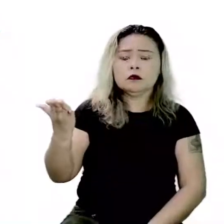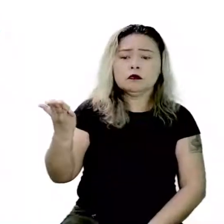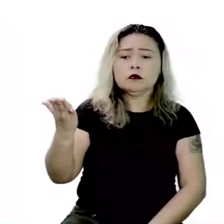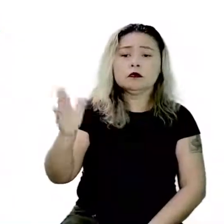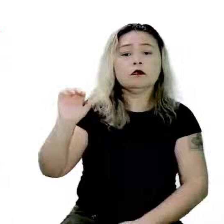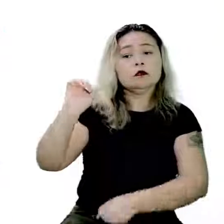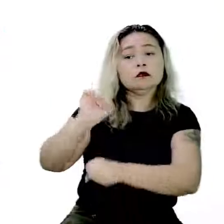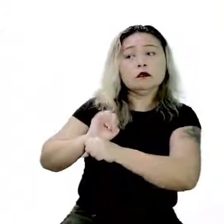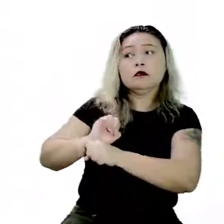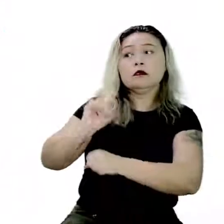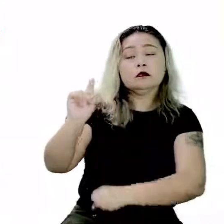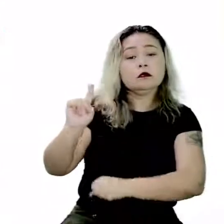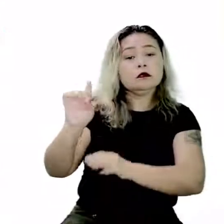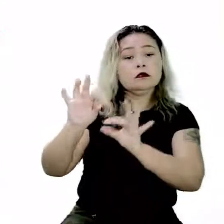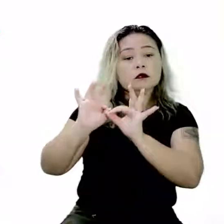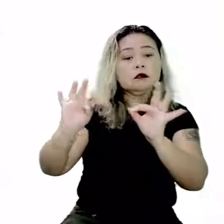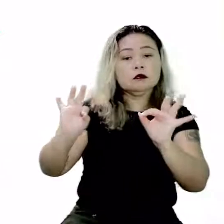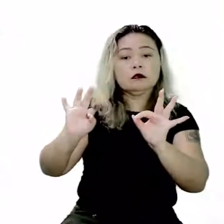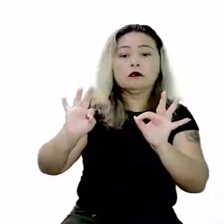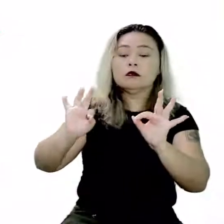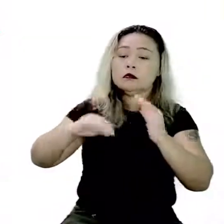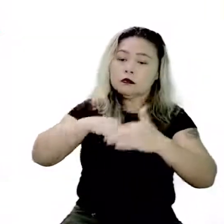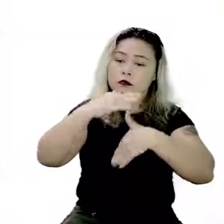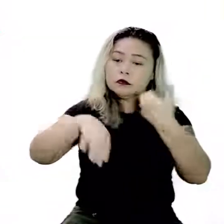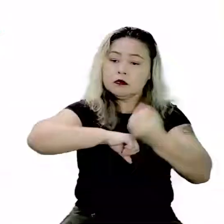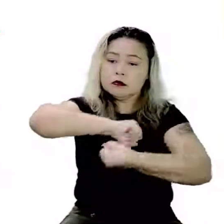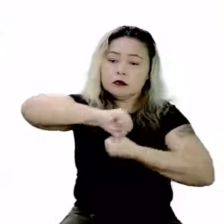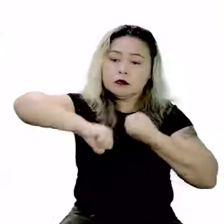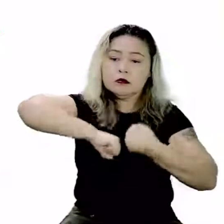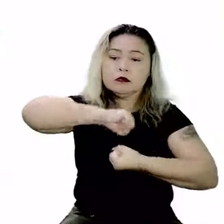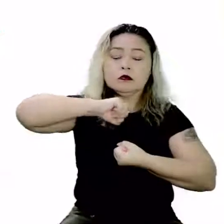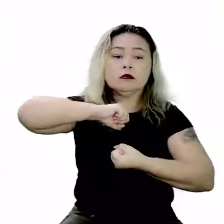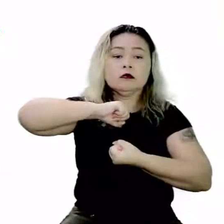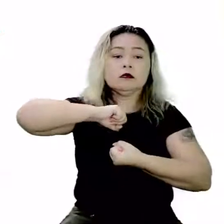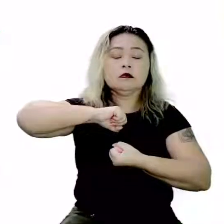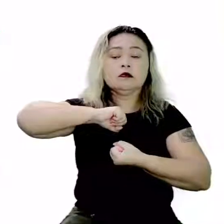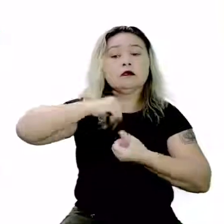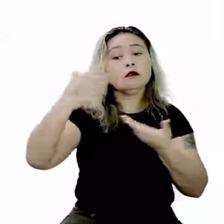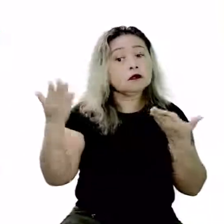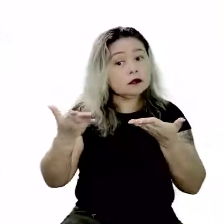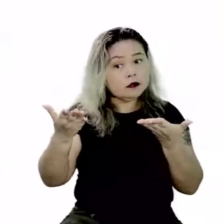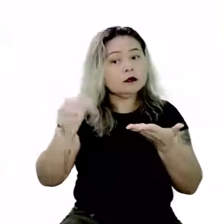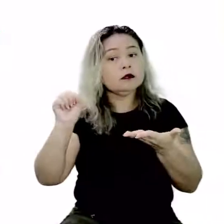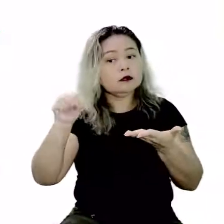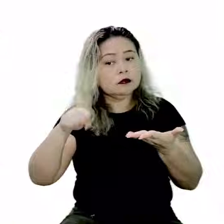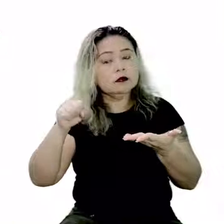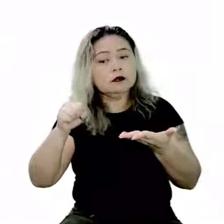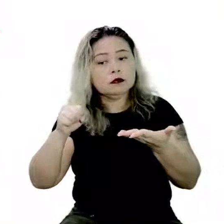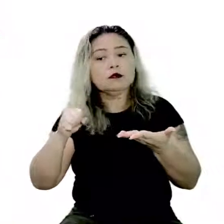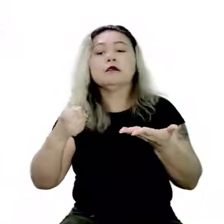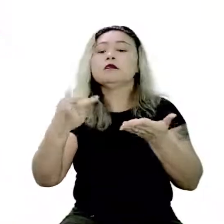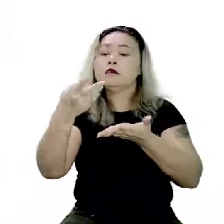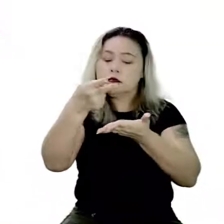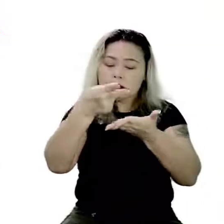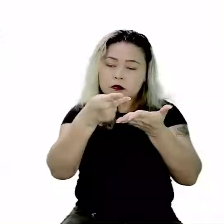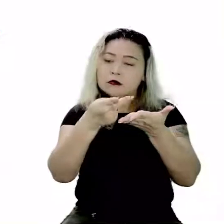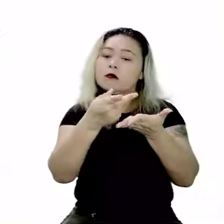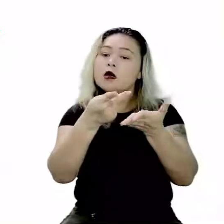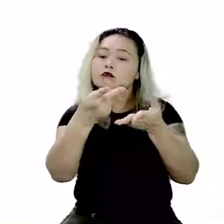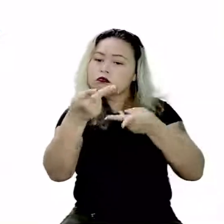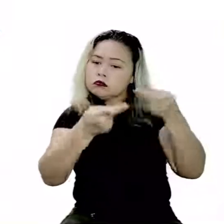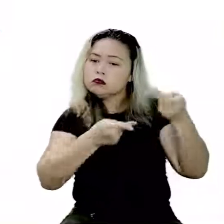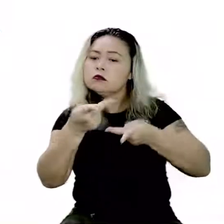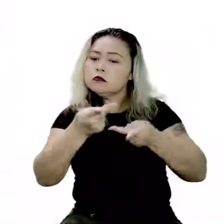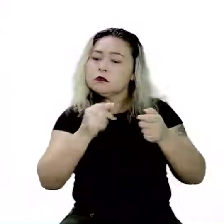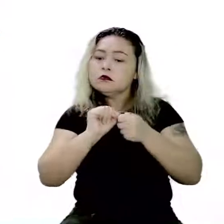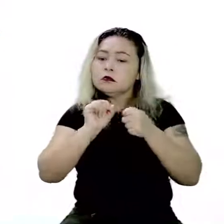Vamos parar aqui nessa palavra, desenvolvimento sustentável. Agora sim, o Planaflora vem falar uma